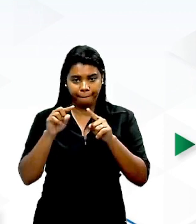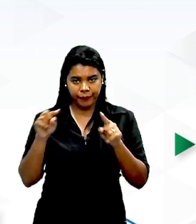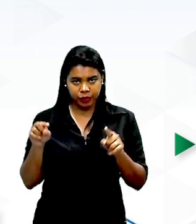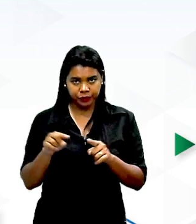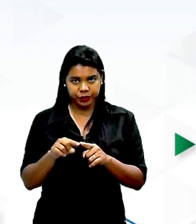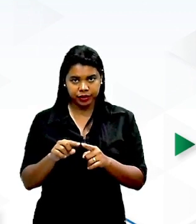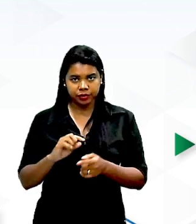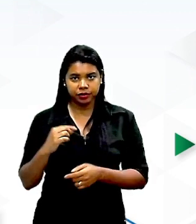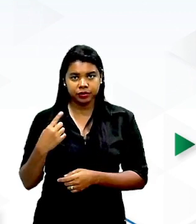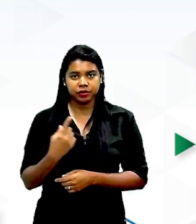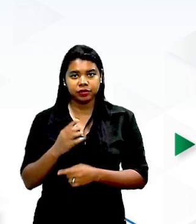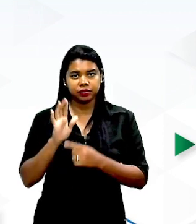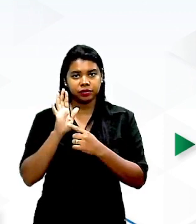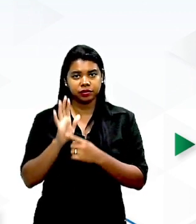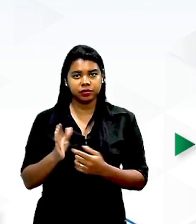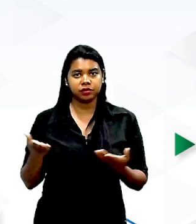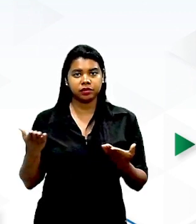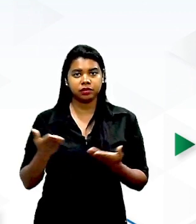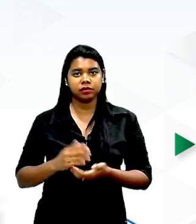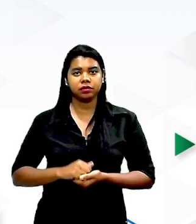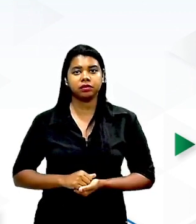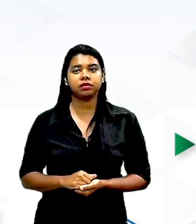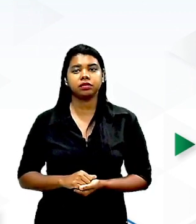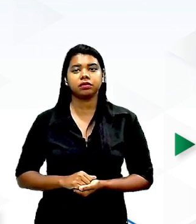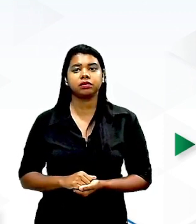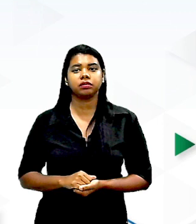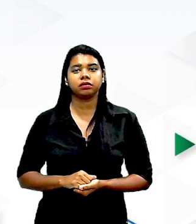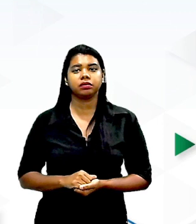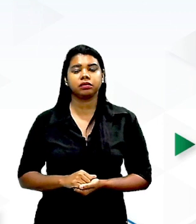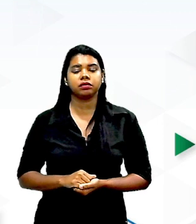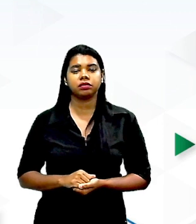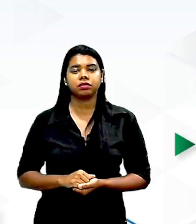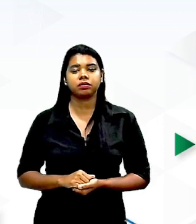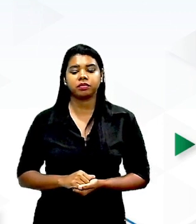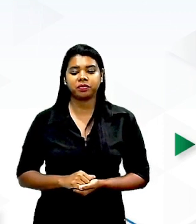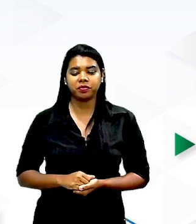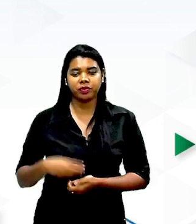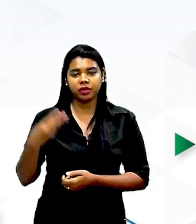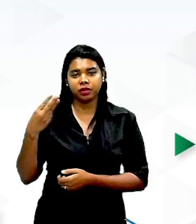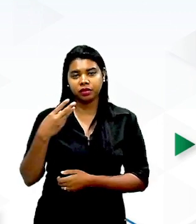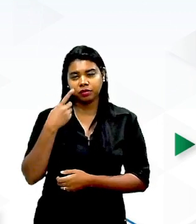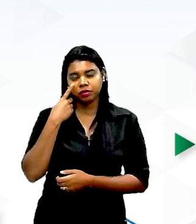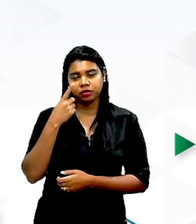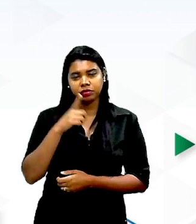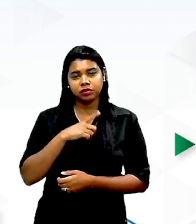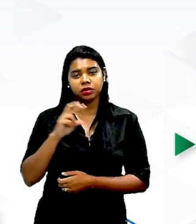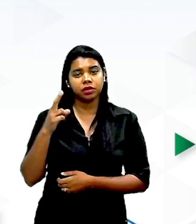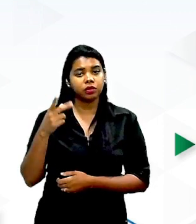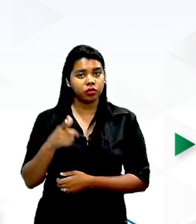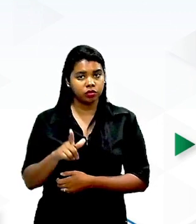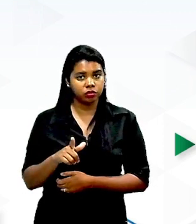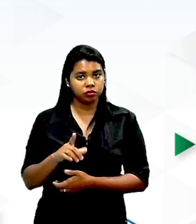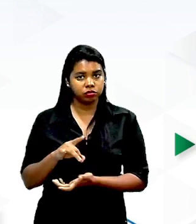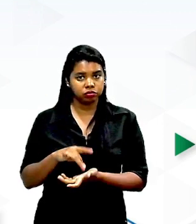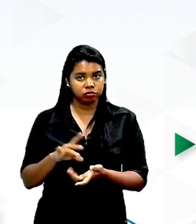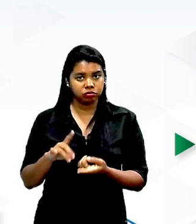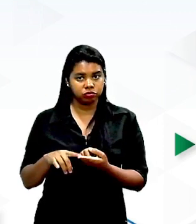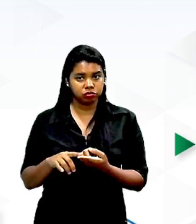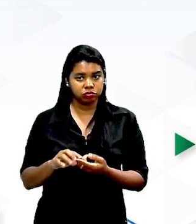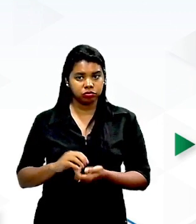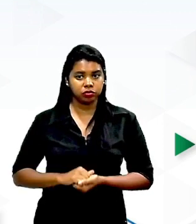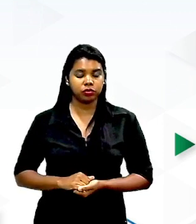aí nós trouxemos três elementos para a gente ver se tem ou não condição de existência.